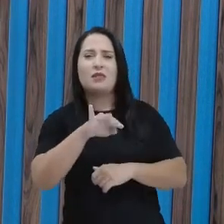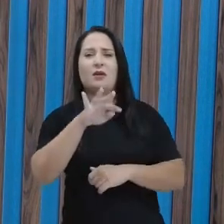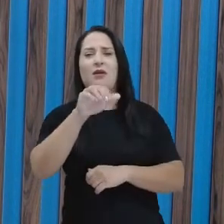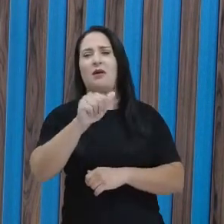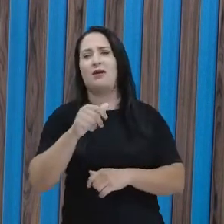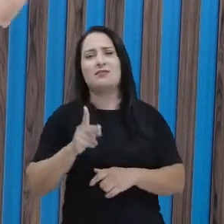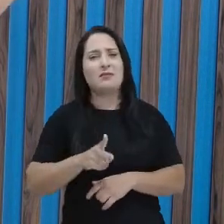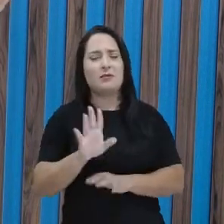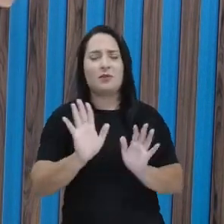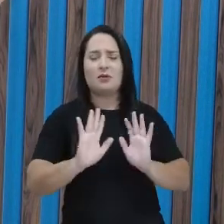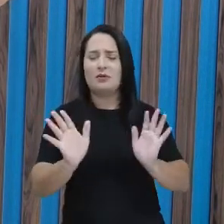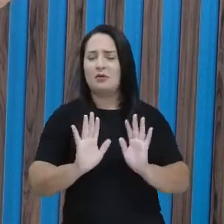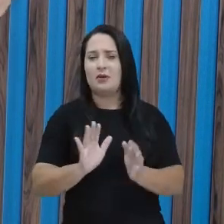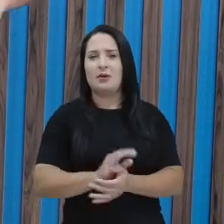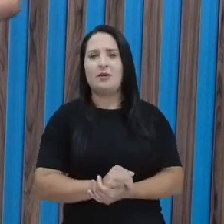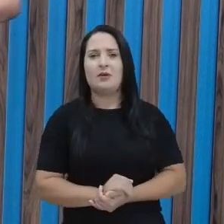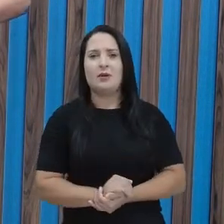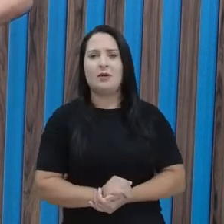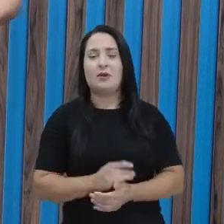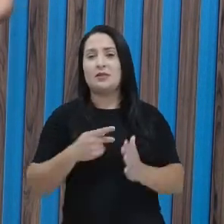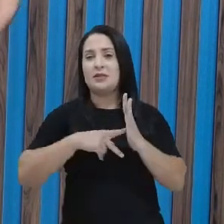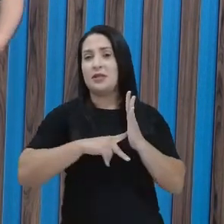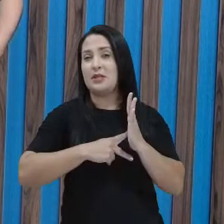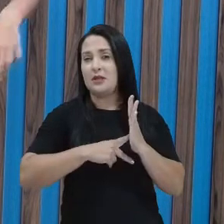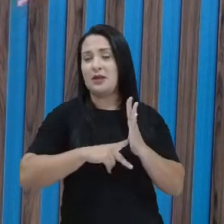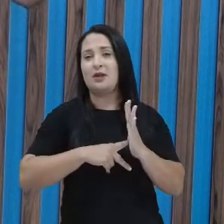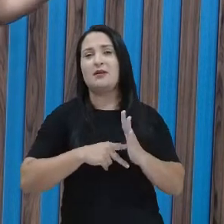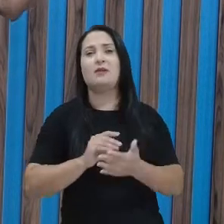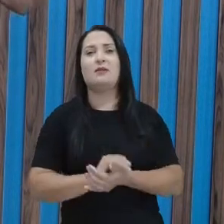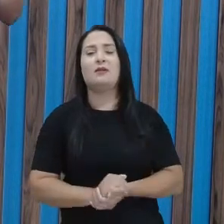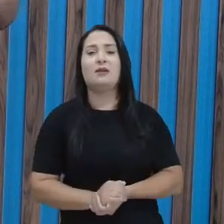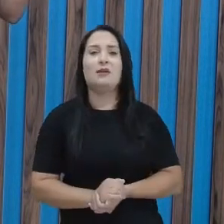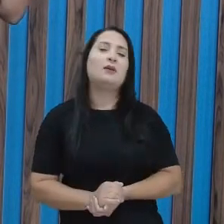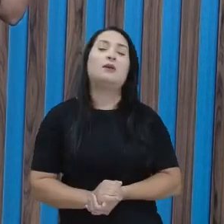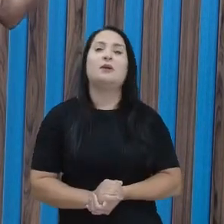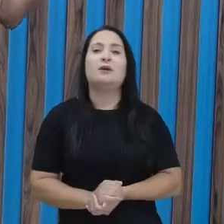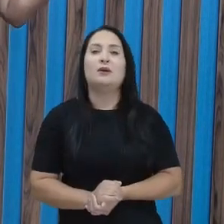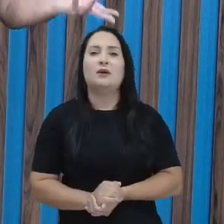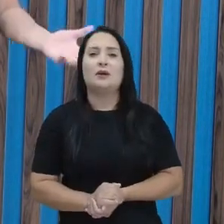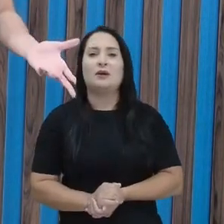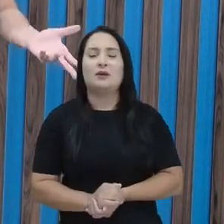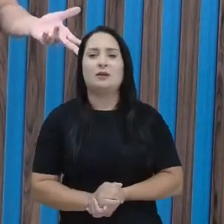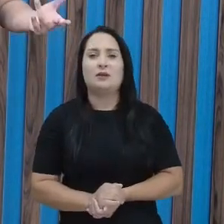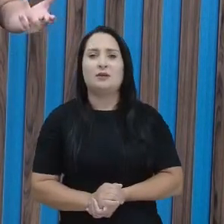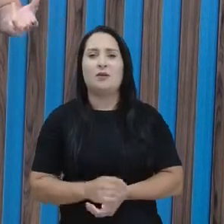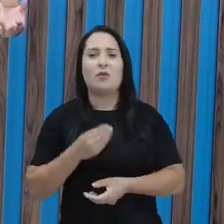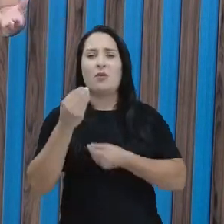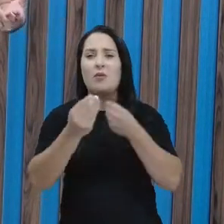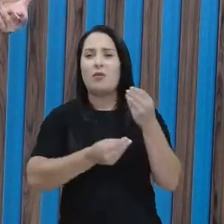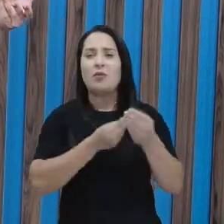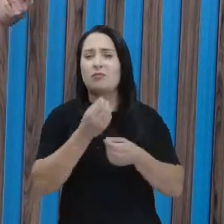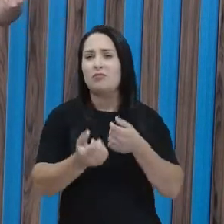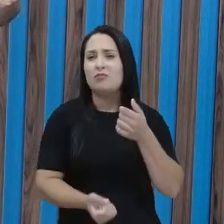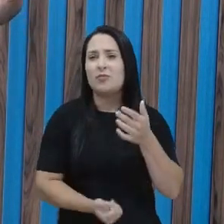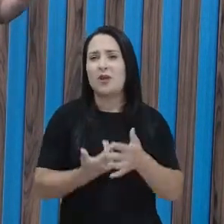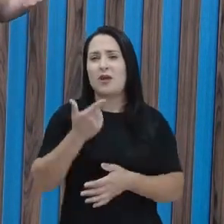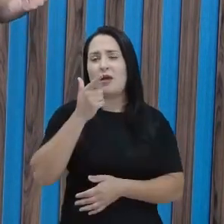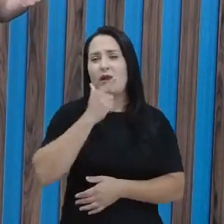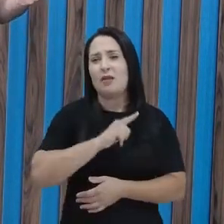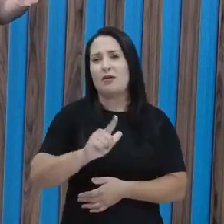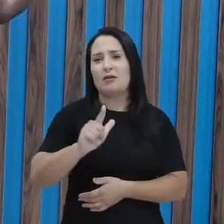muito uma compreensão de como funciona a língua, das regras da língua e, claro, como produzir bem na língua. E esses conteúdos